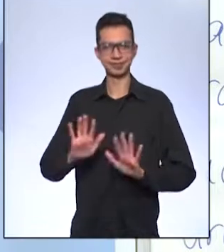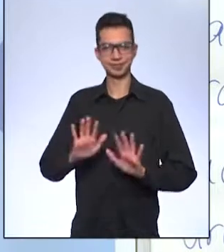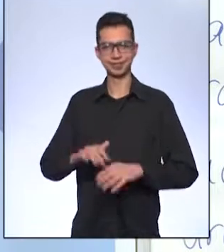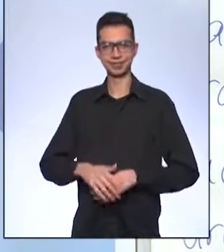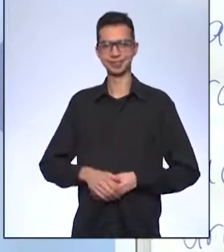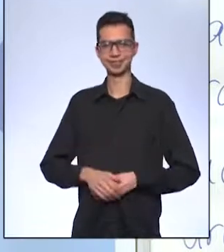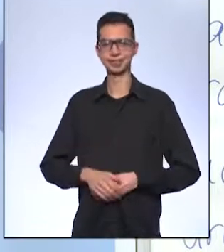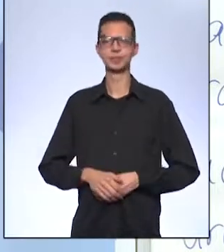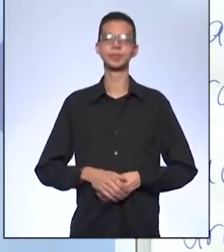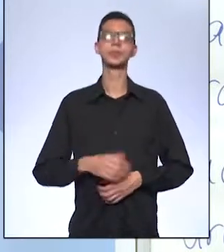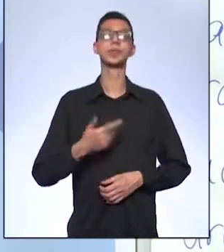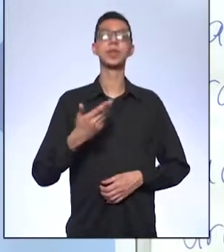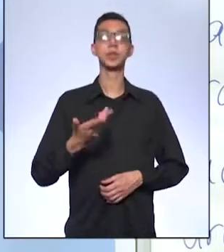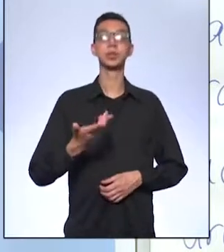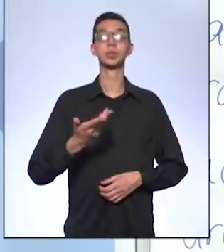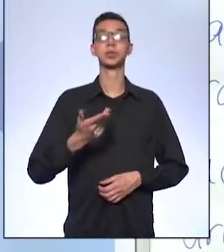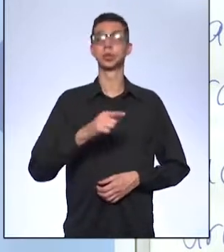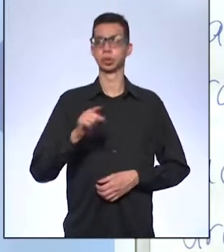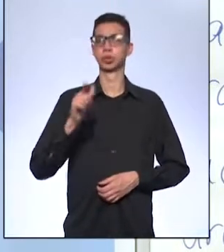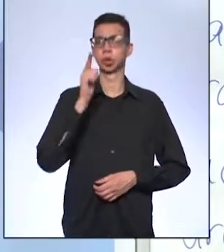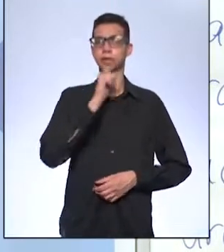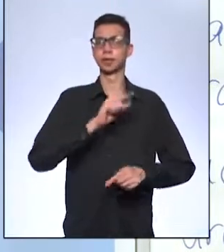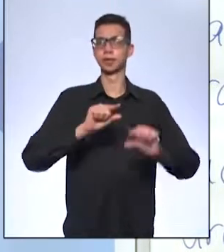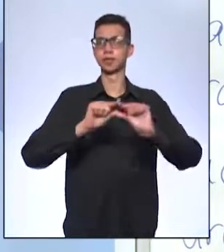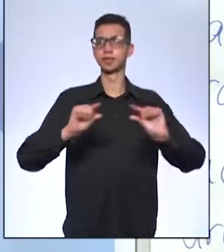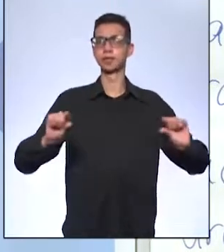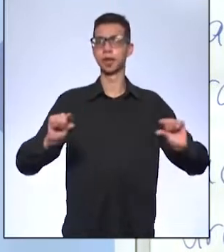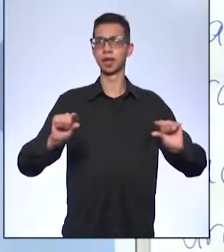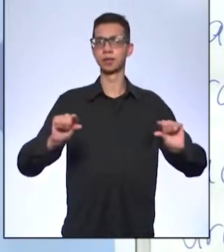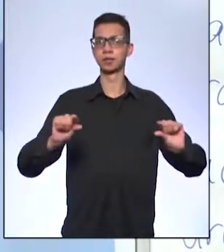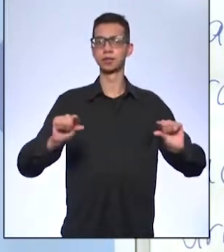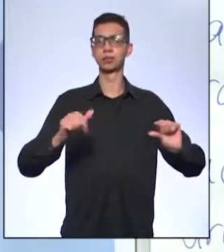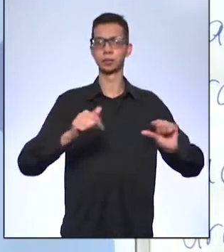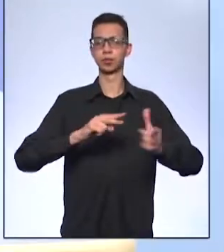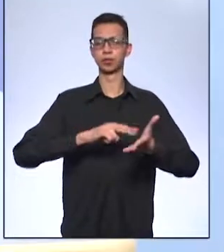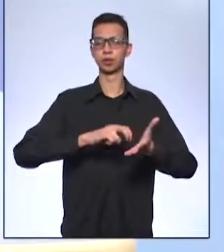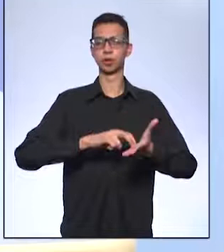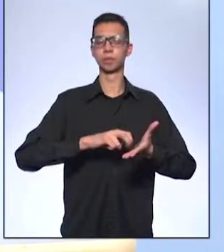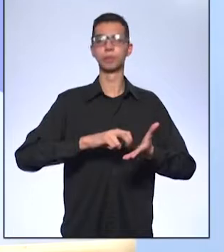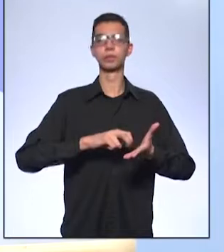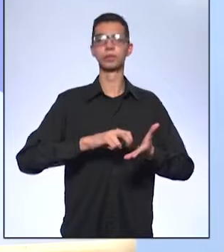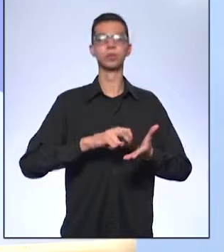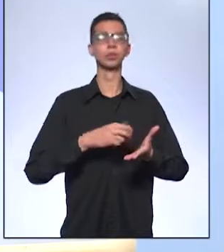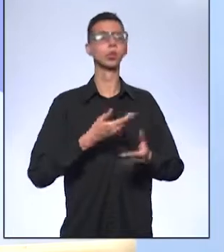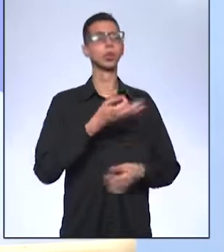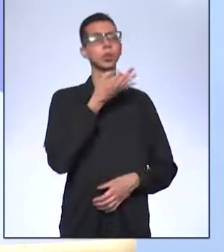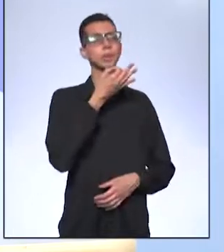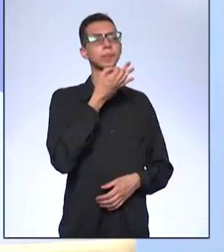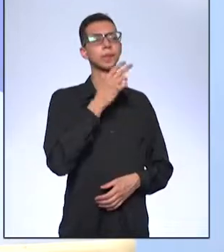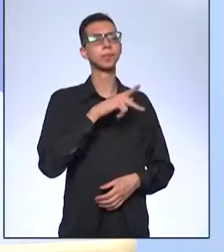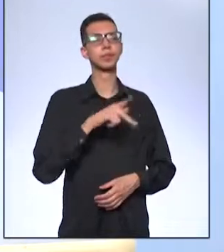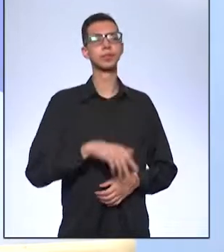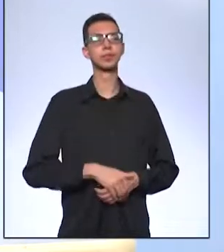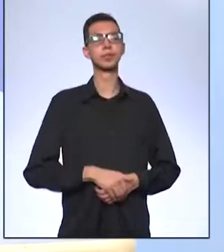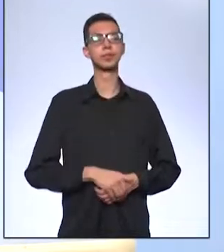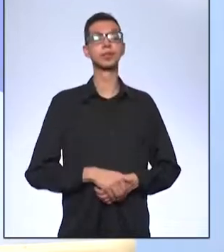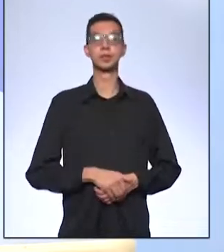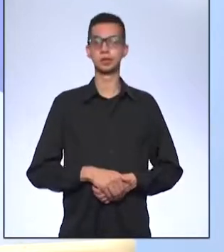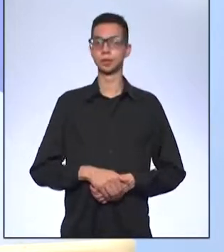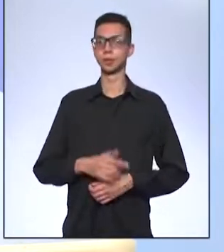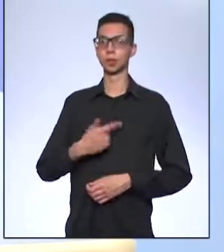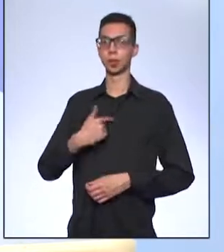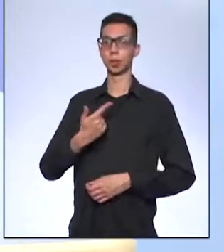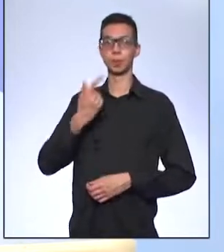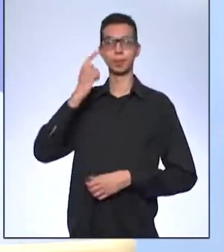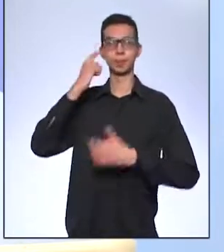as frases usando o vocabulário, certo? Professor Antônio, qual a opinião deles? Eu até achei interessante que eu parei para pensar, porque eu não